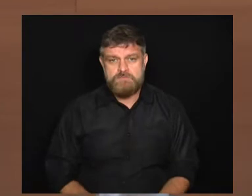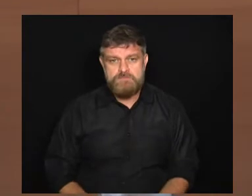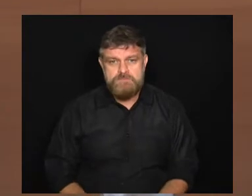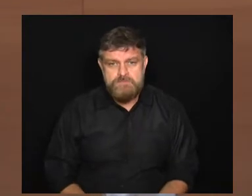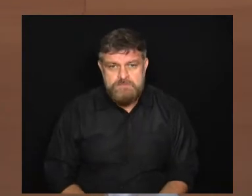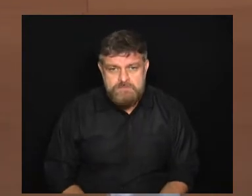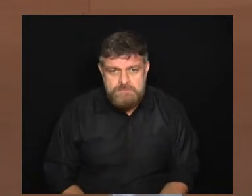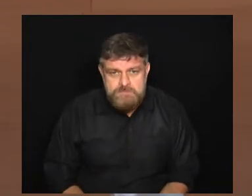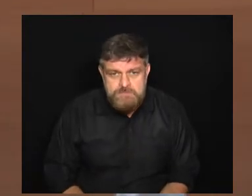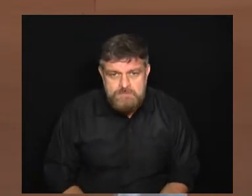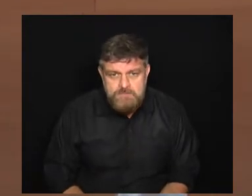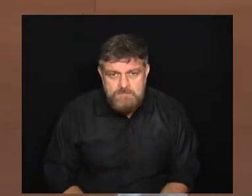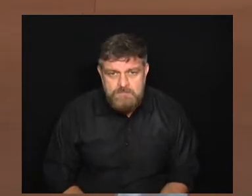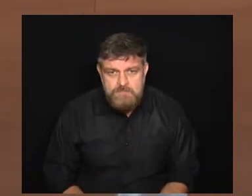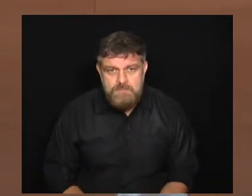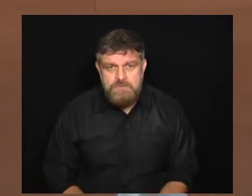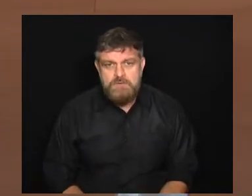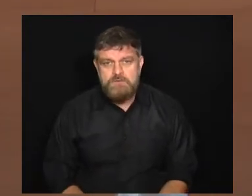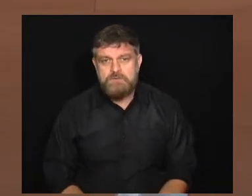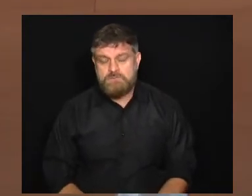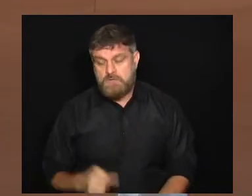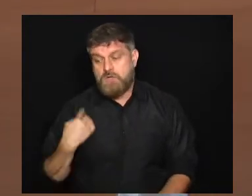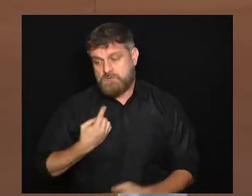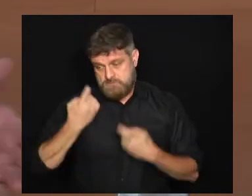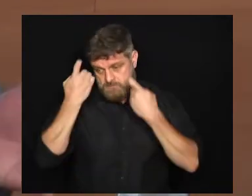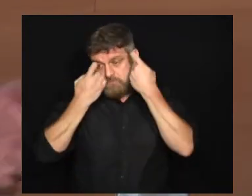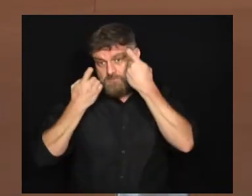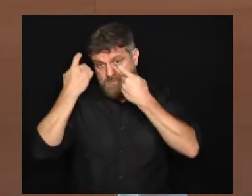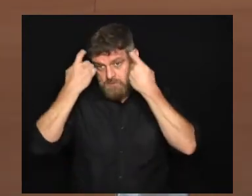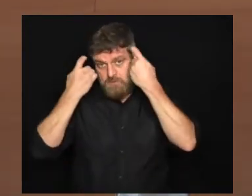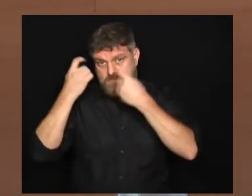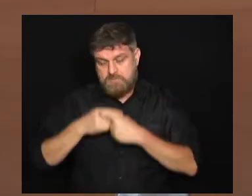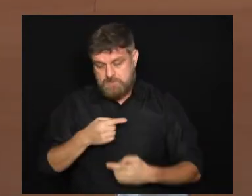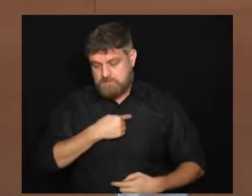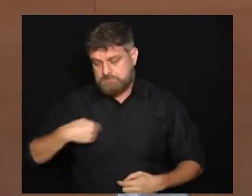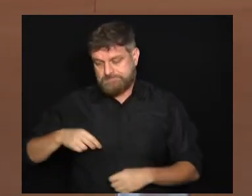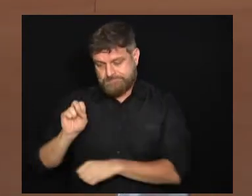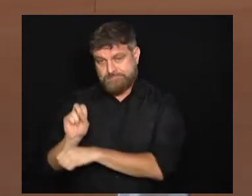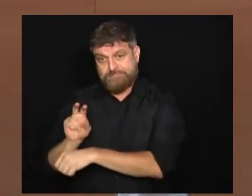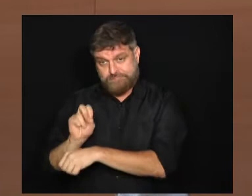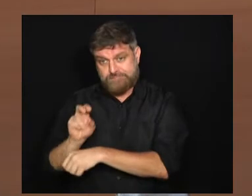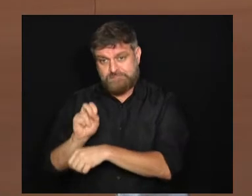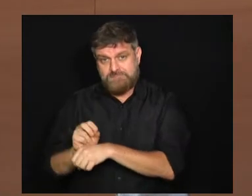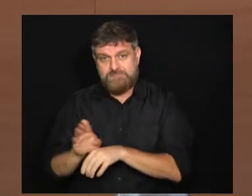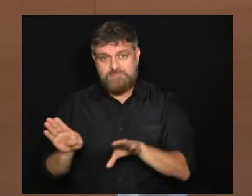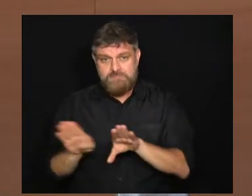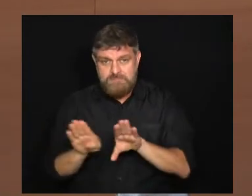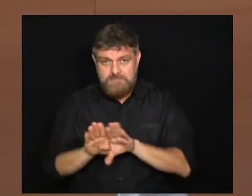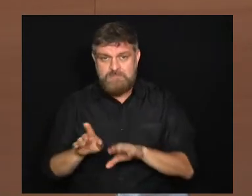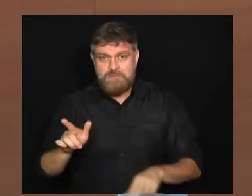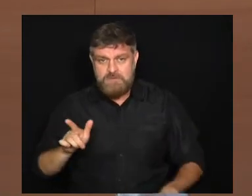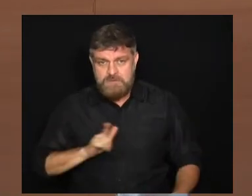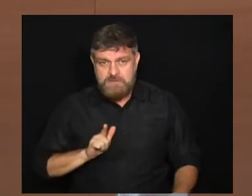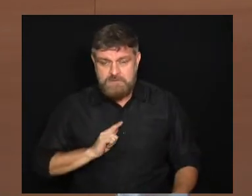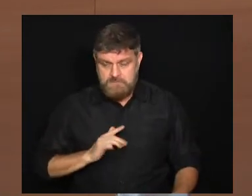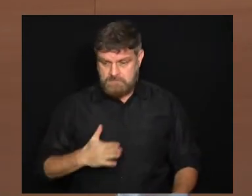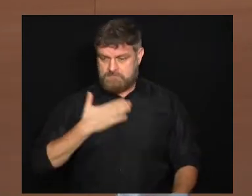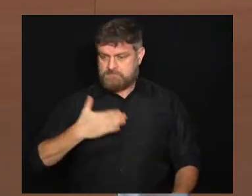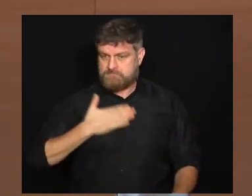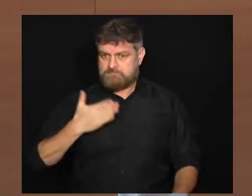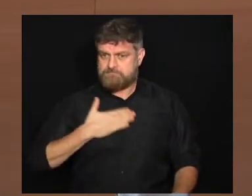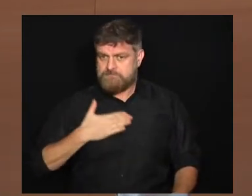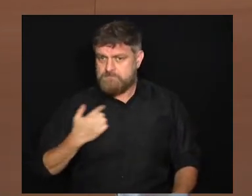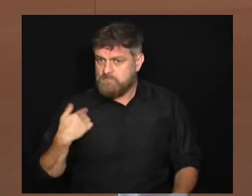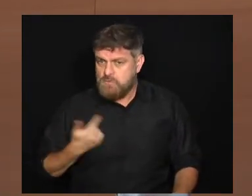colocado aqui em pauta, que está preocupando todos nós. E surgiu essa pauta que foi realmente algo de surpresa, que nós fomos